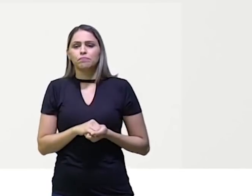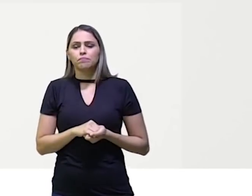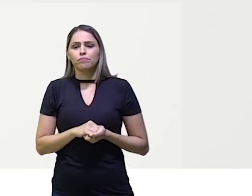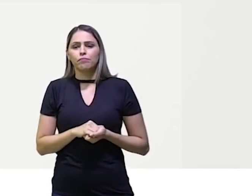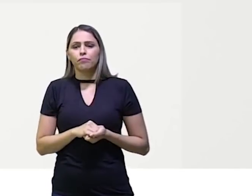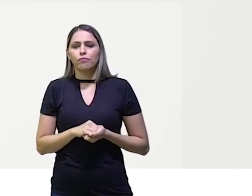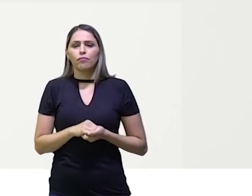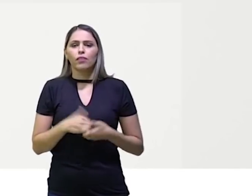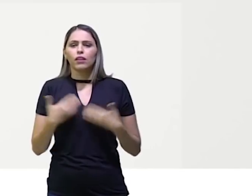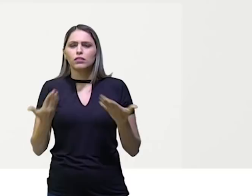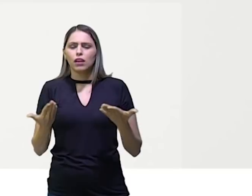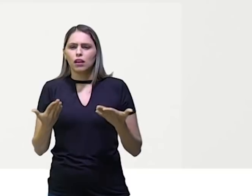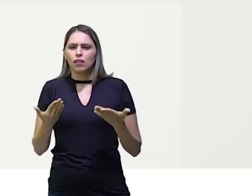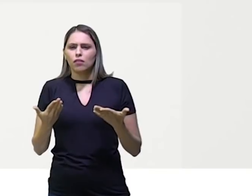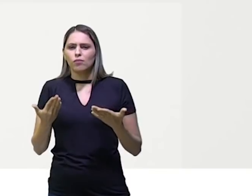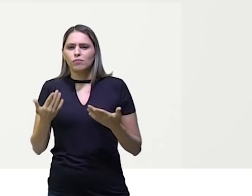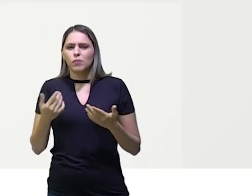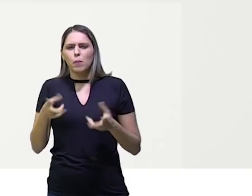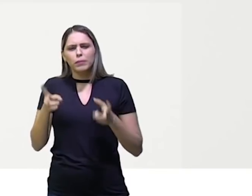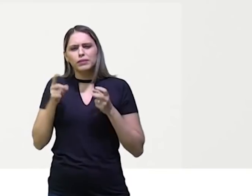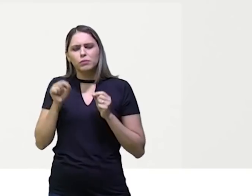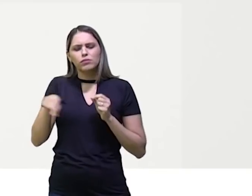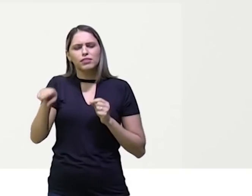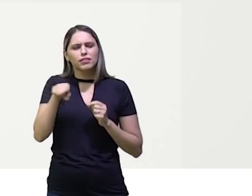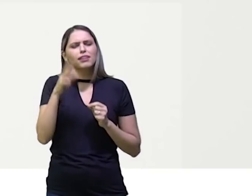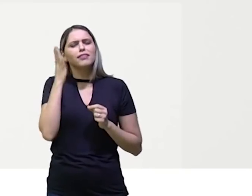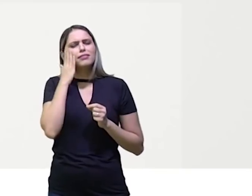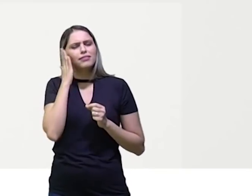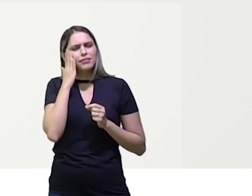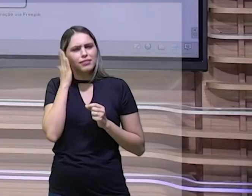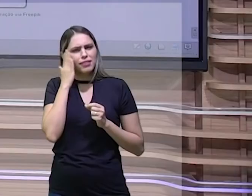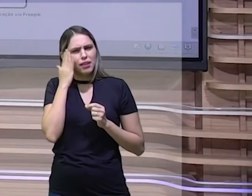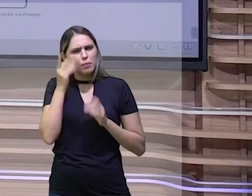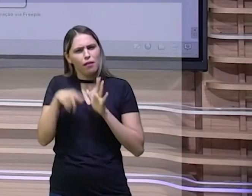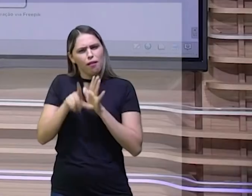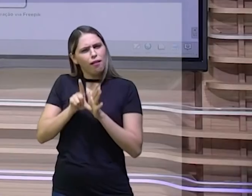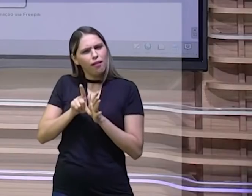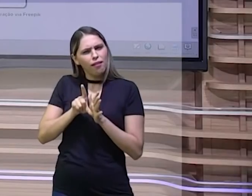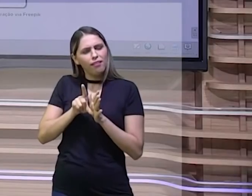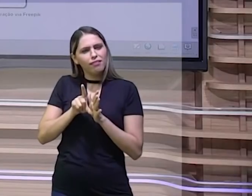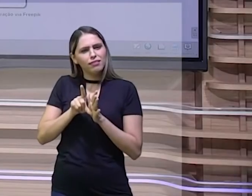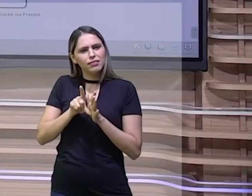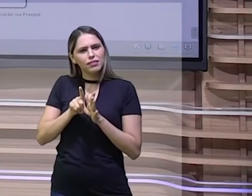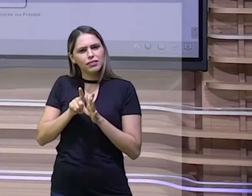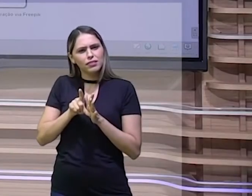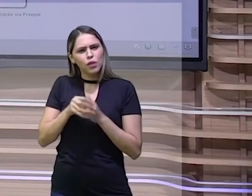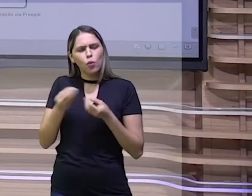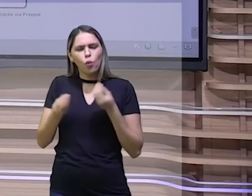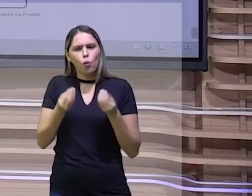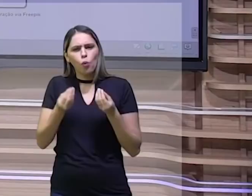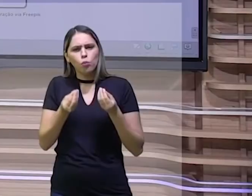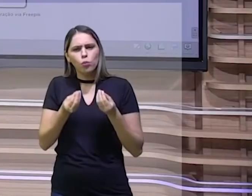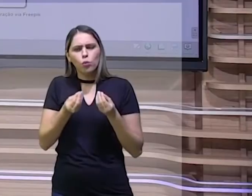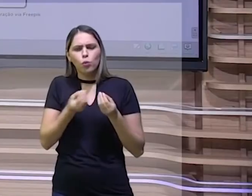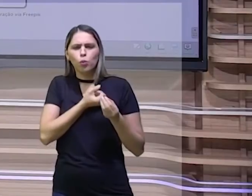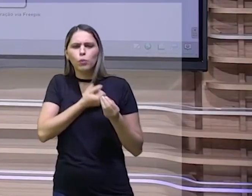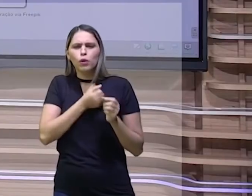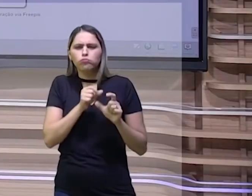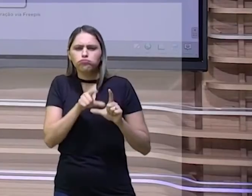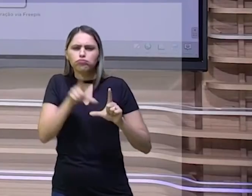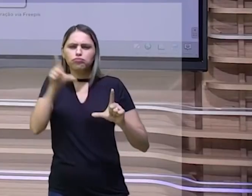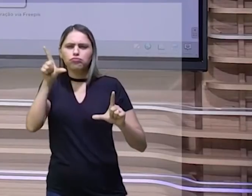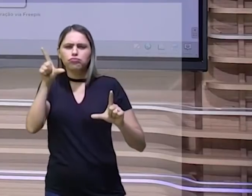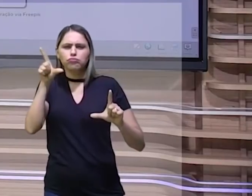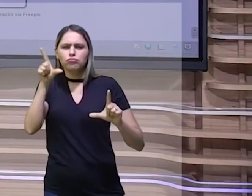Consideramos aí que você que já tem esse conhecimento prévio de como de aumentar o número, de diminuir